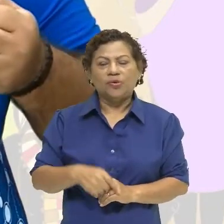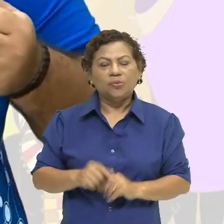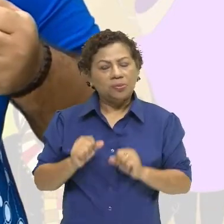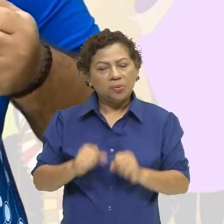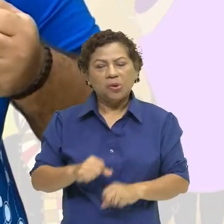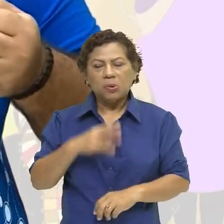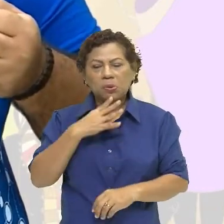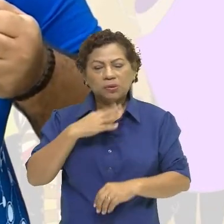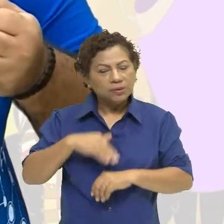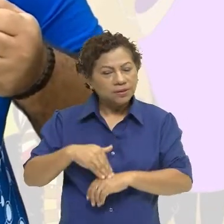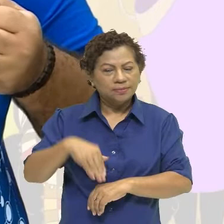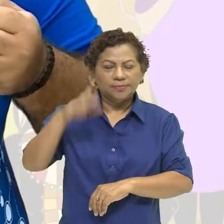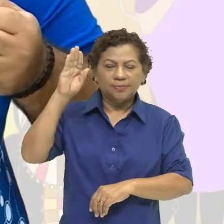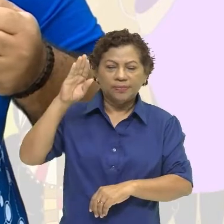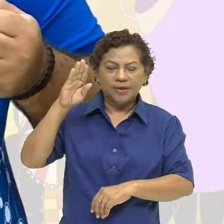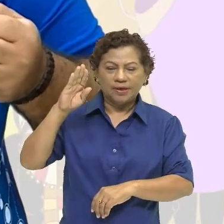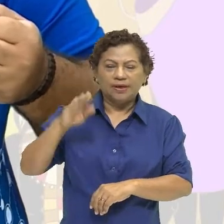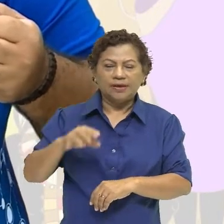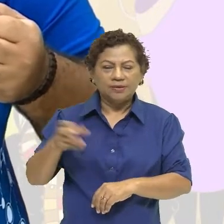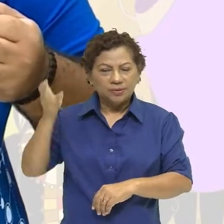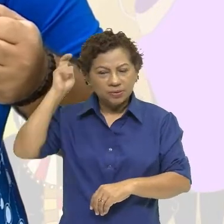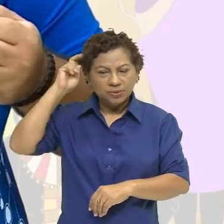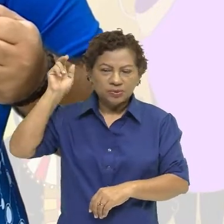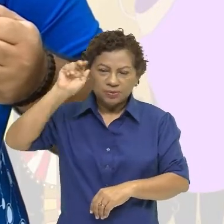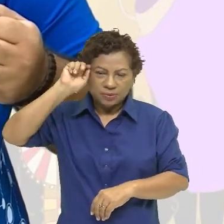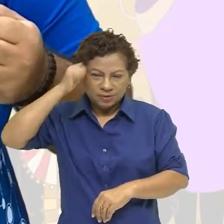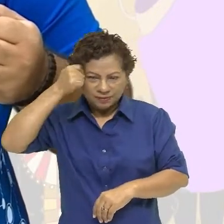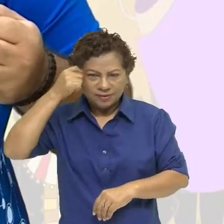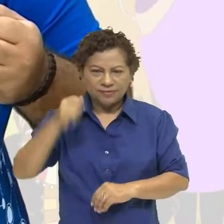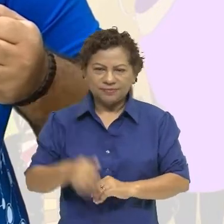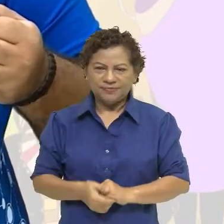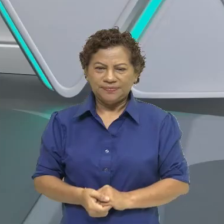as religiões africanas e fica aqui a nossa dica de hoje.